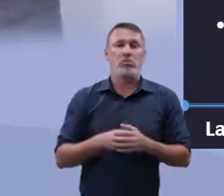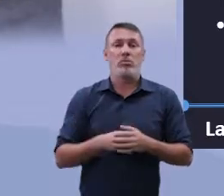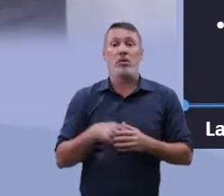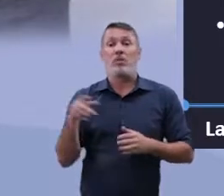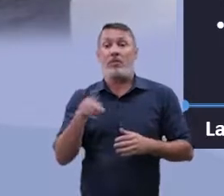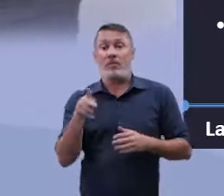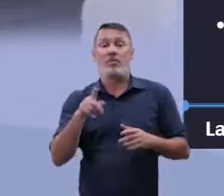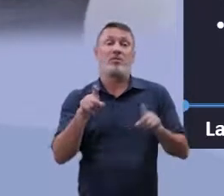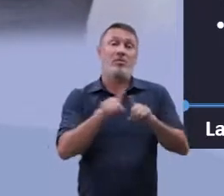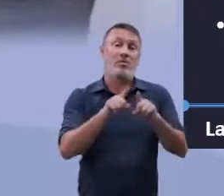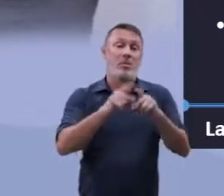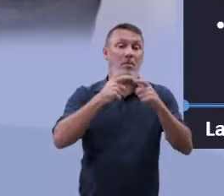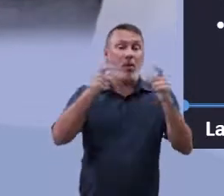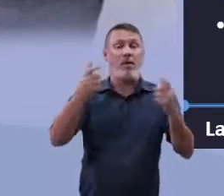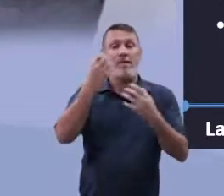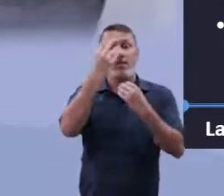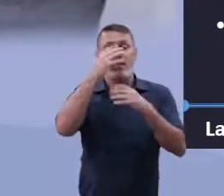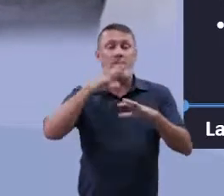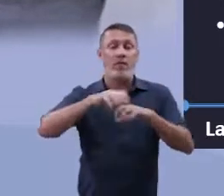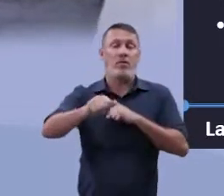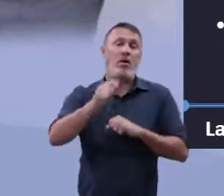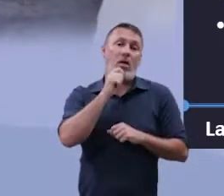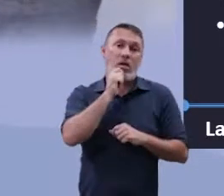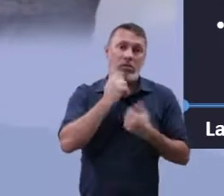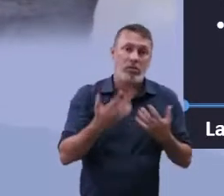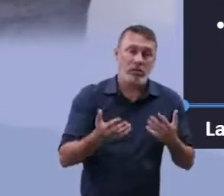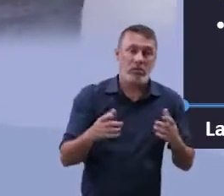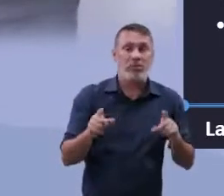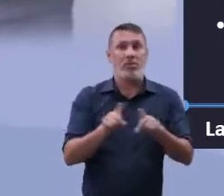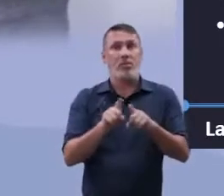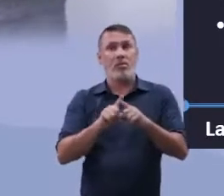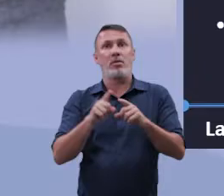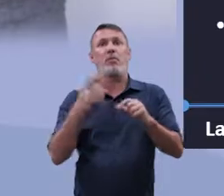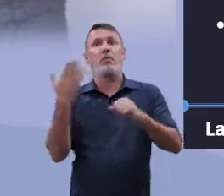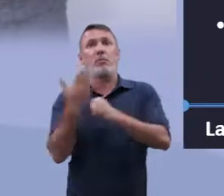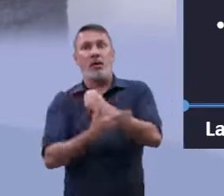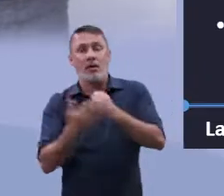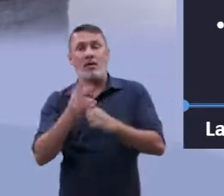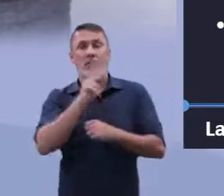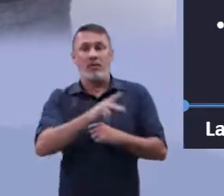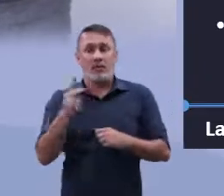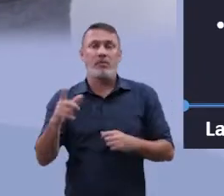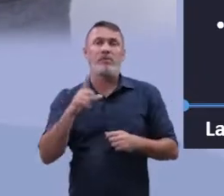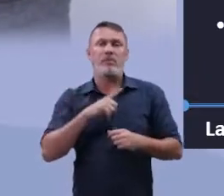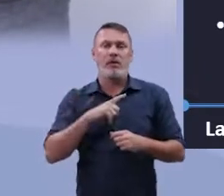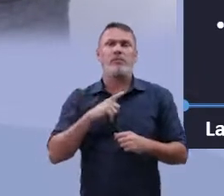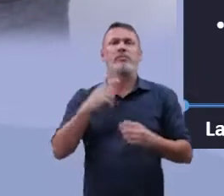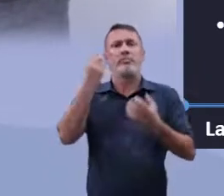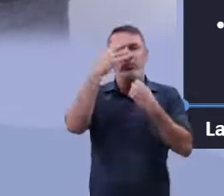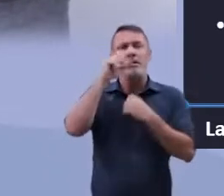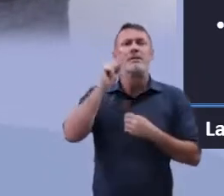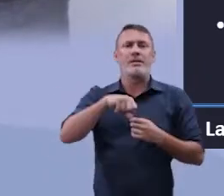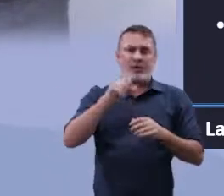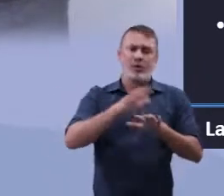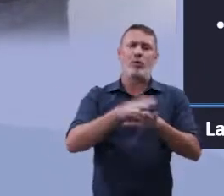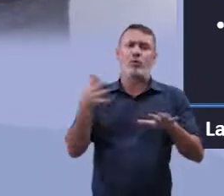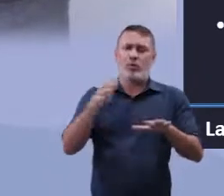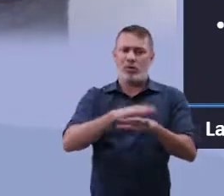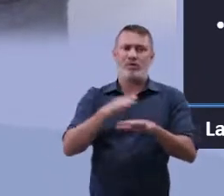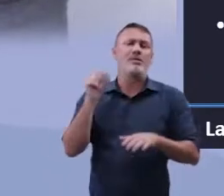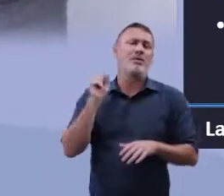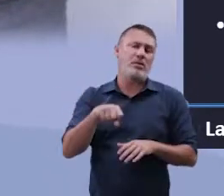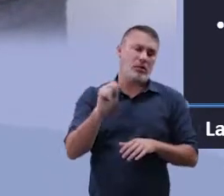receberam formação. E a boa parte dos professores eram, sim, excluídos do